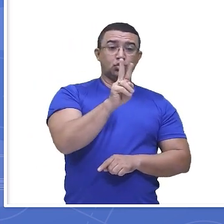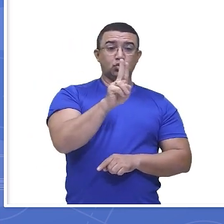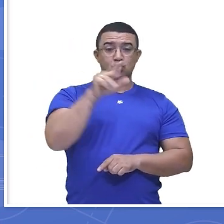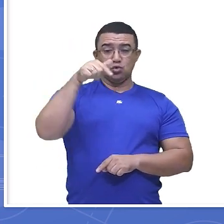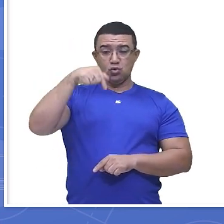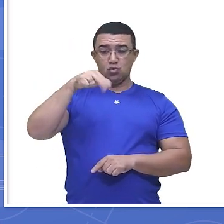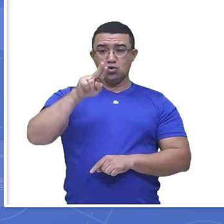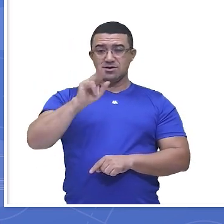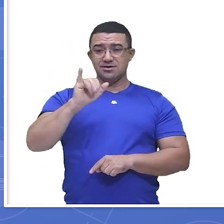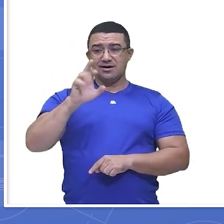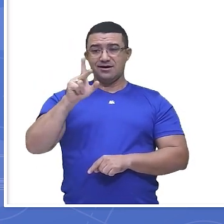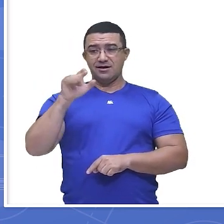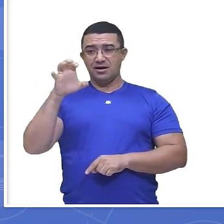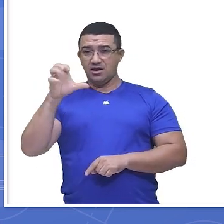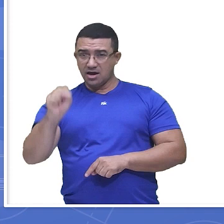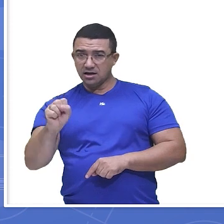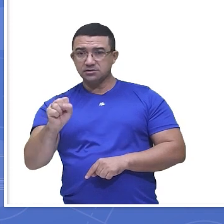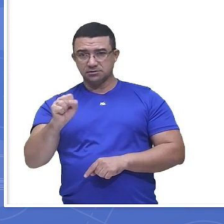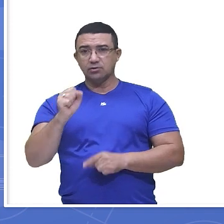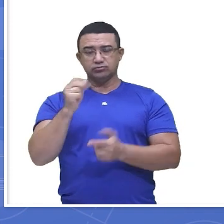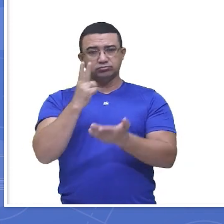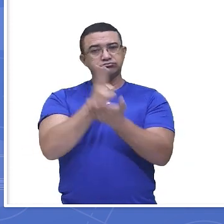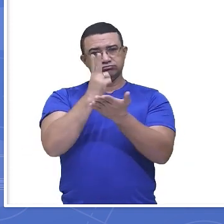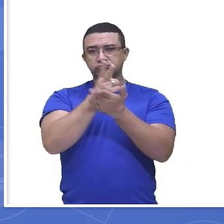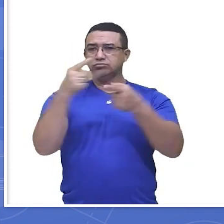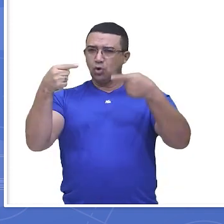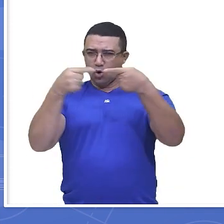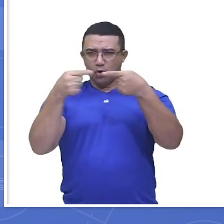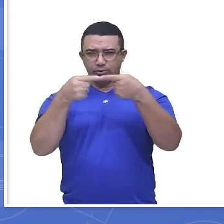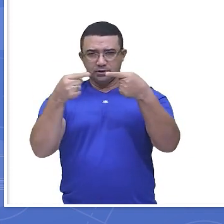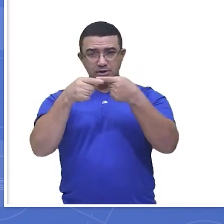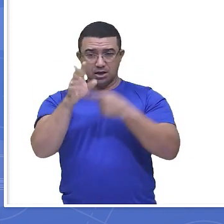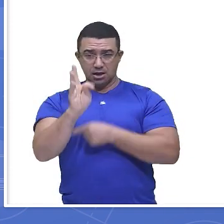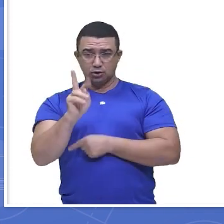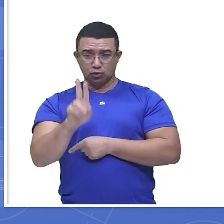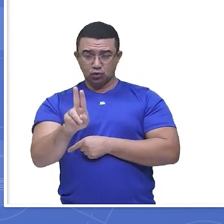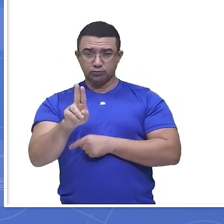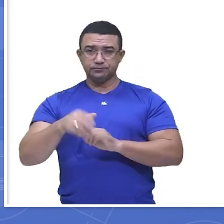desinência da segunda pessoa de singular, tu. E